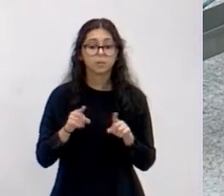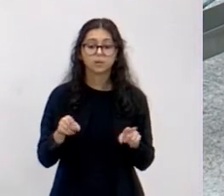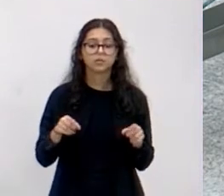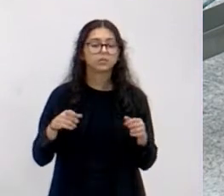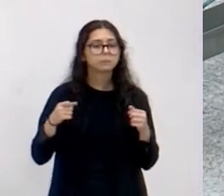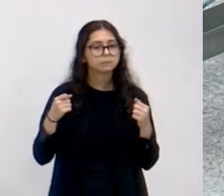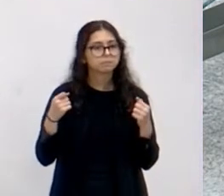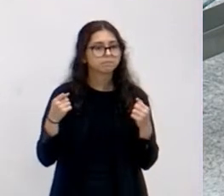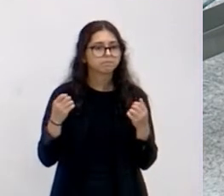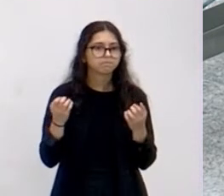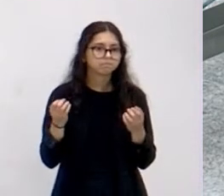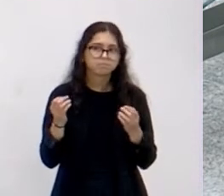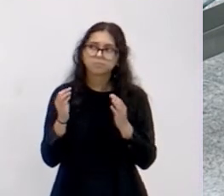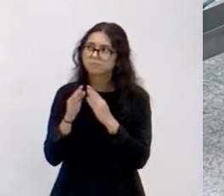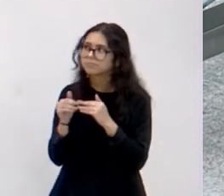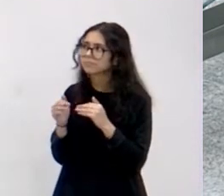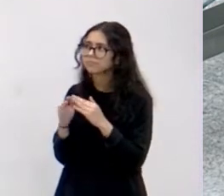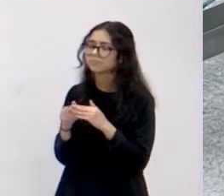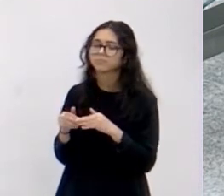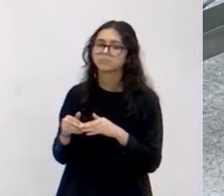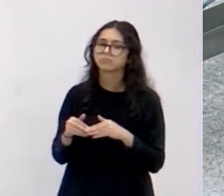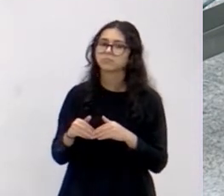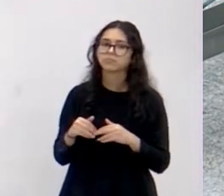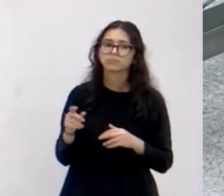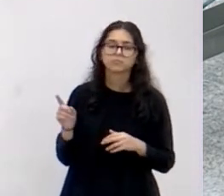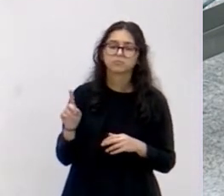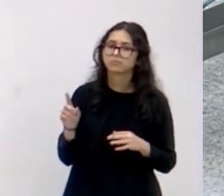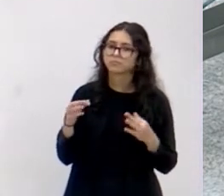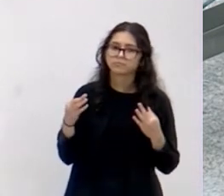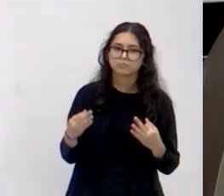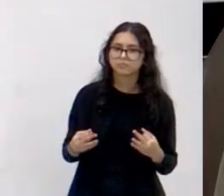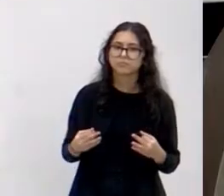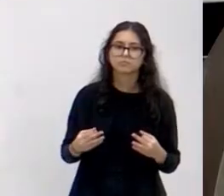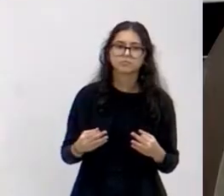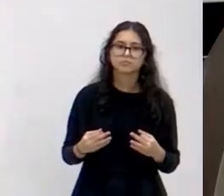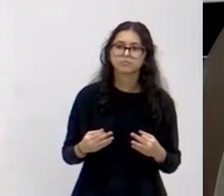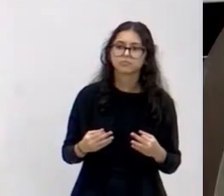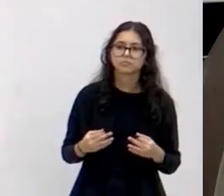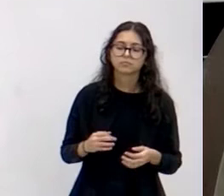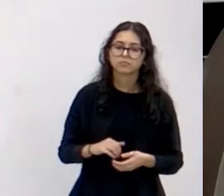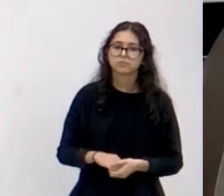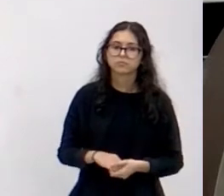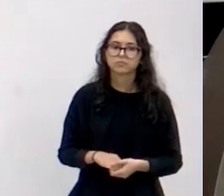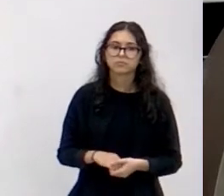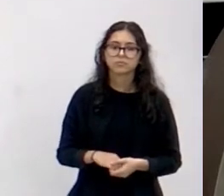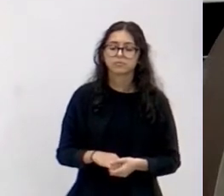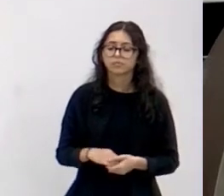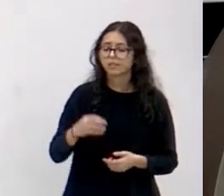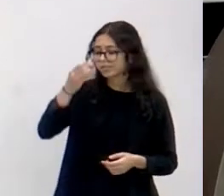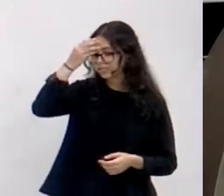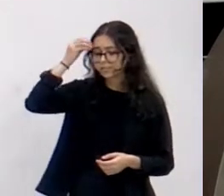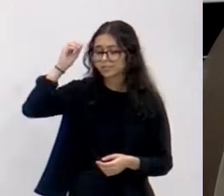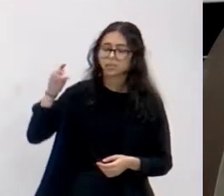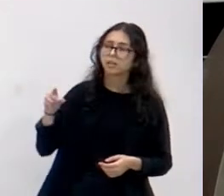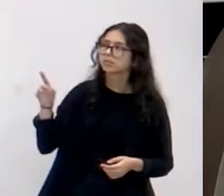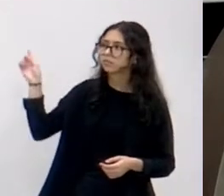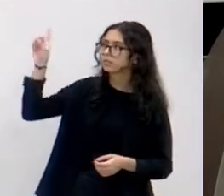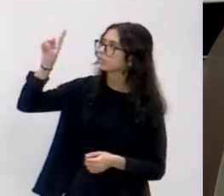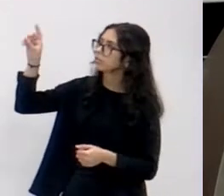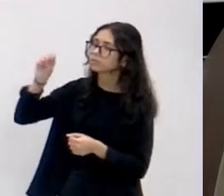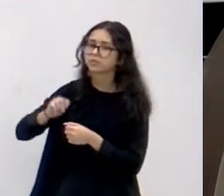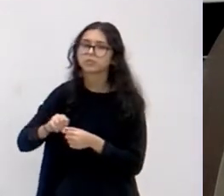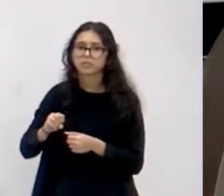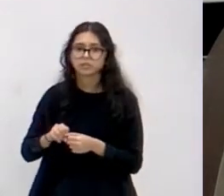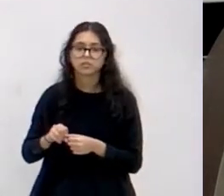Deus ele se esqueceu de dizer segundo a tua vontade ele se esqueceu de dizer que o Deus que deu a ele Vitória poderia